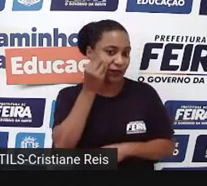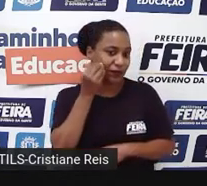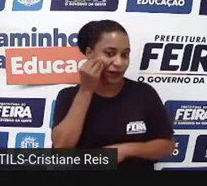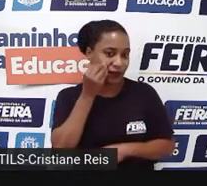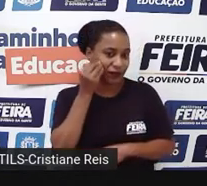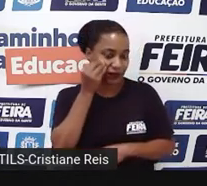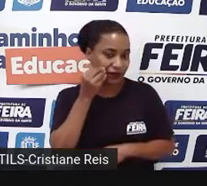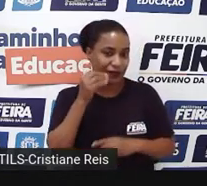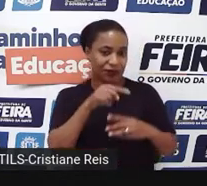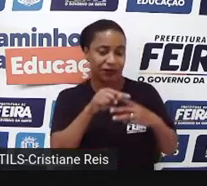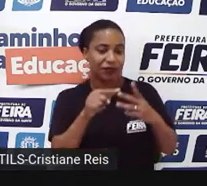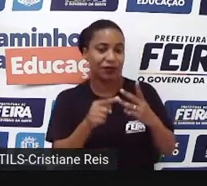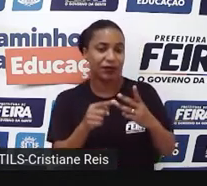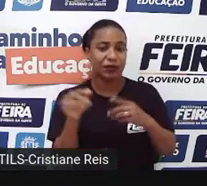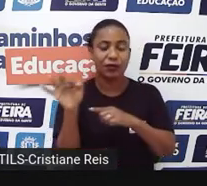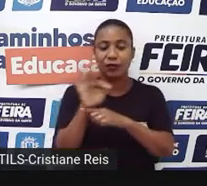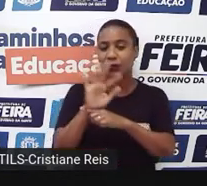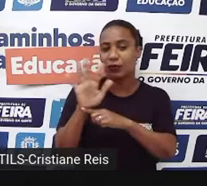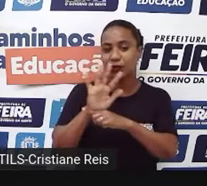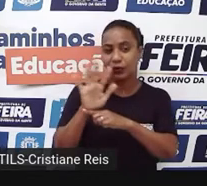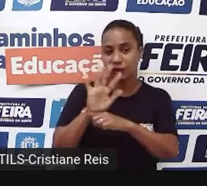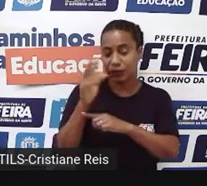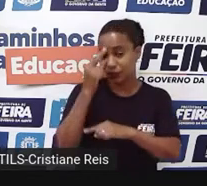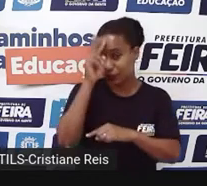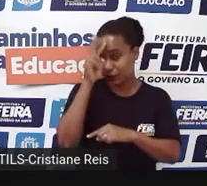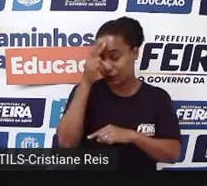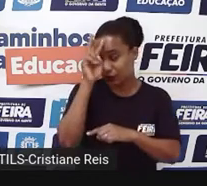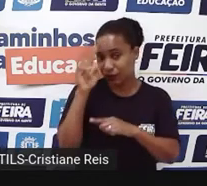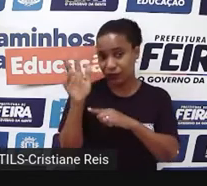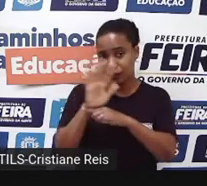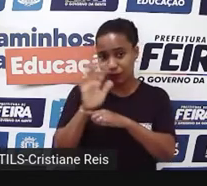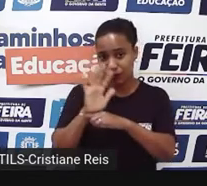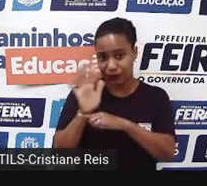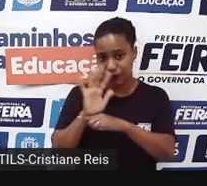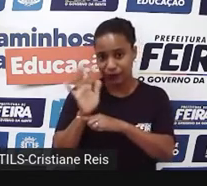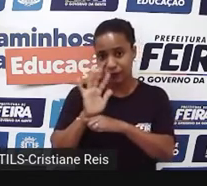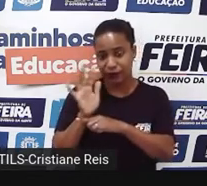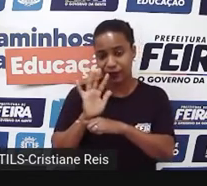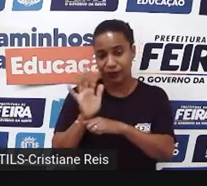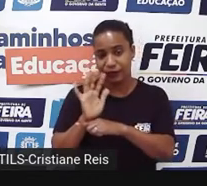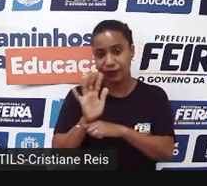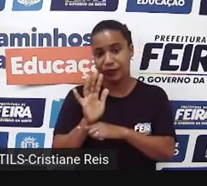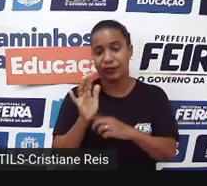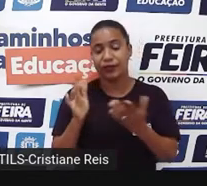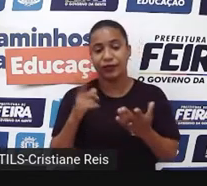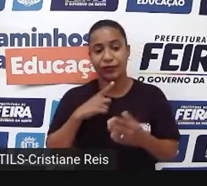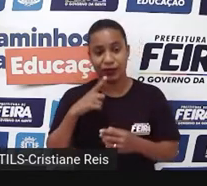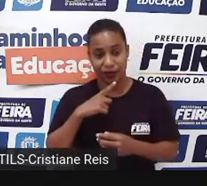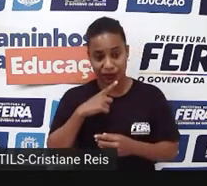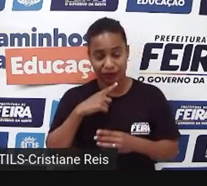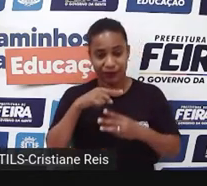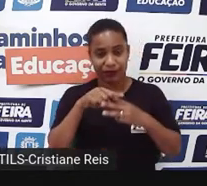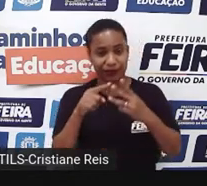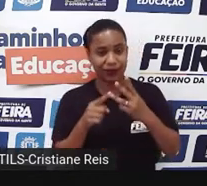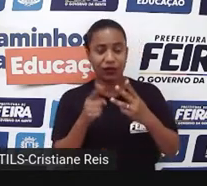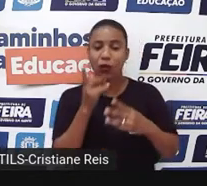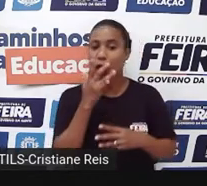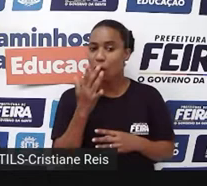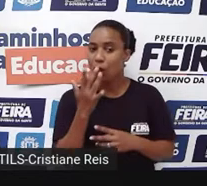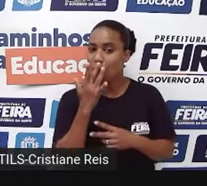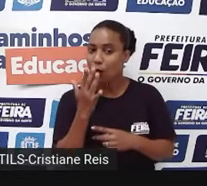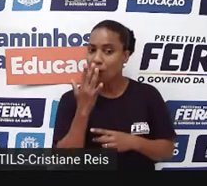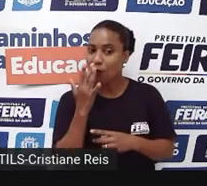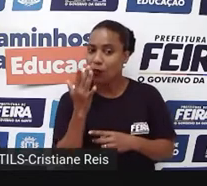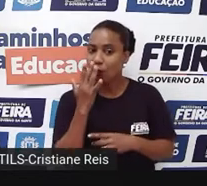Esses três filmes foram os primeiros na história do cinema que receberam o processo de três cores.